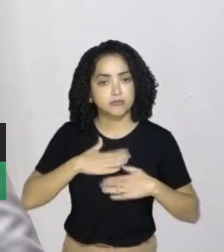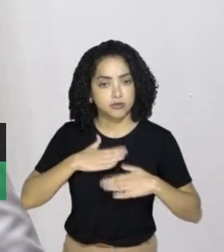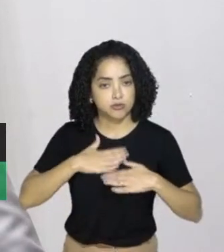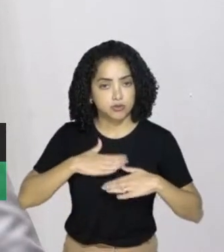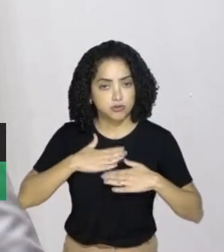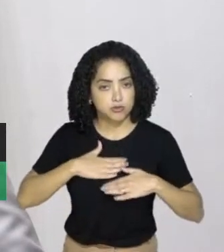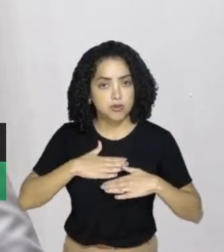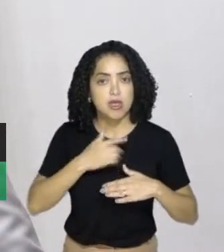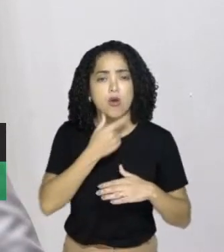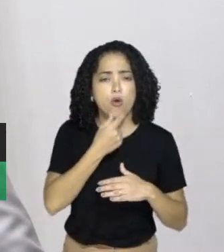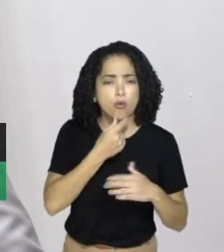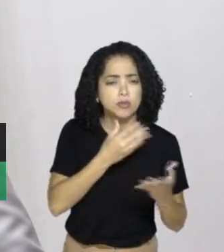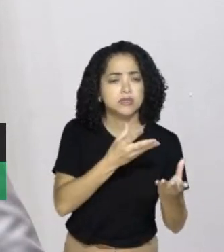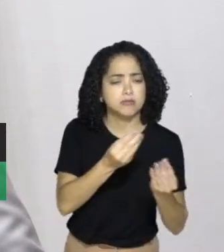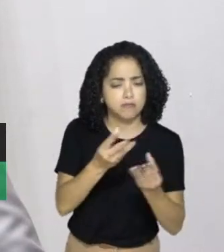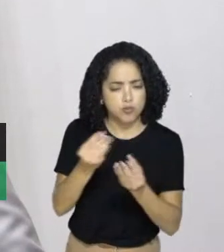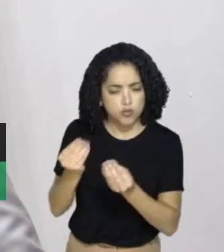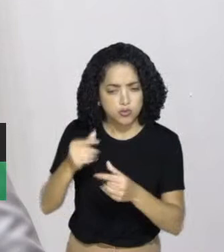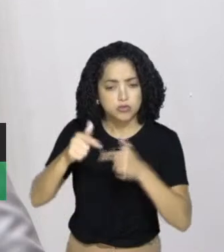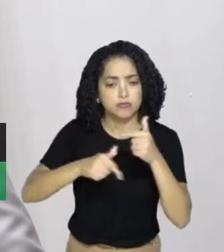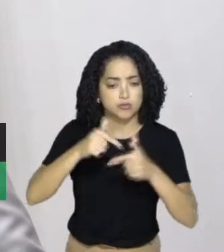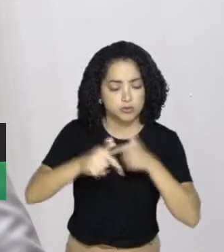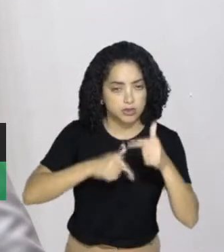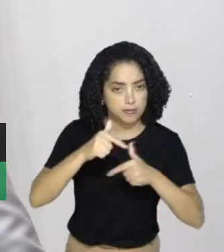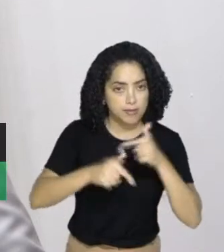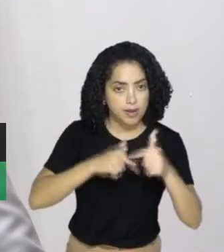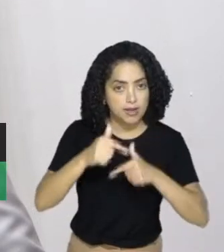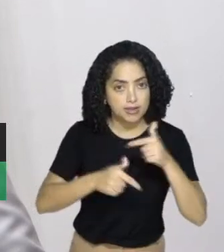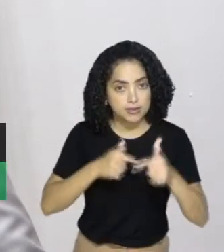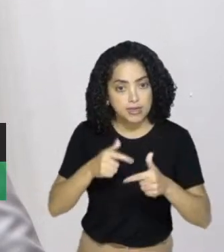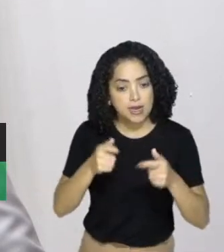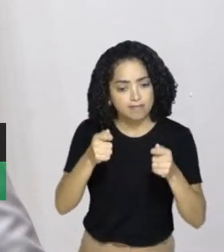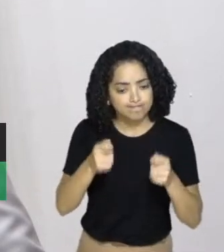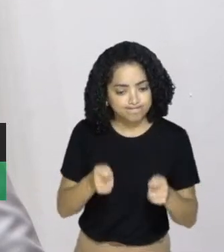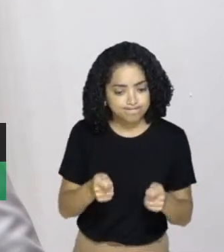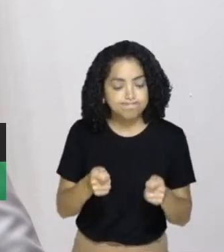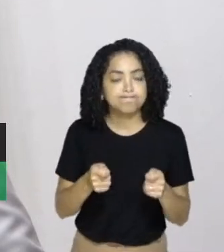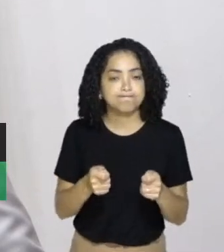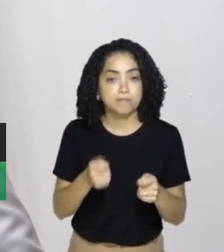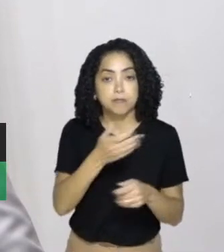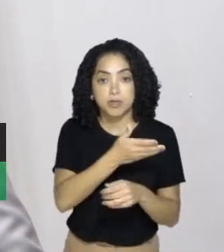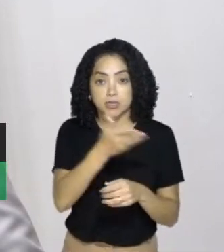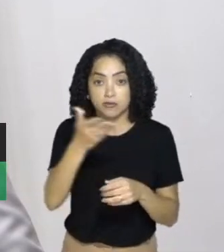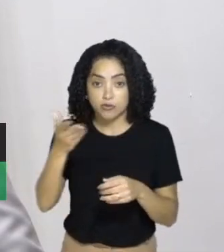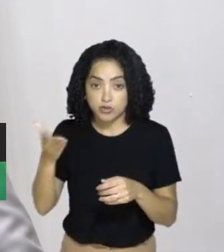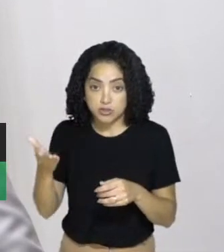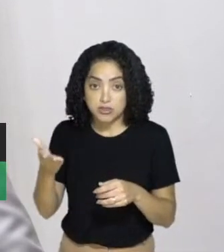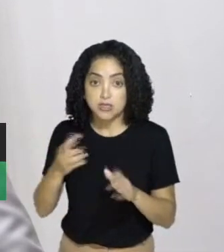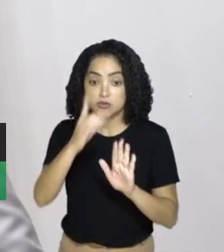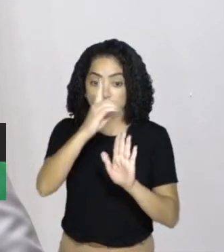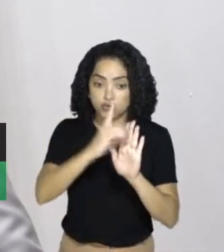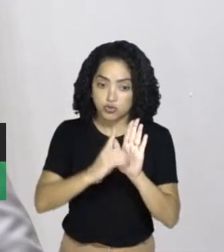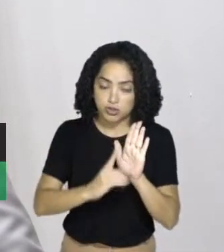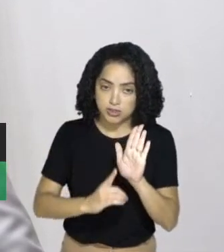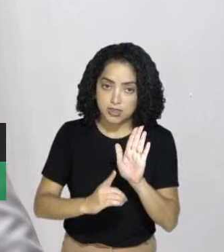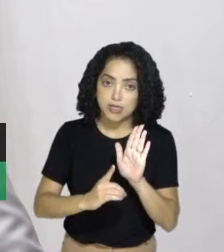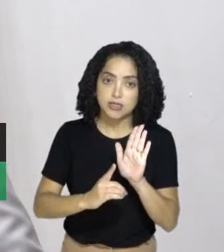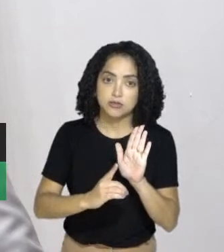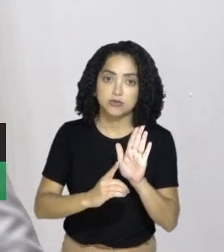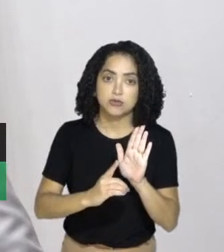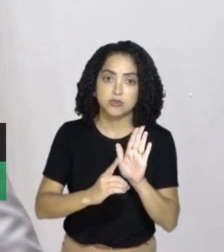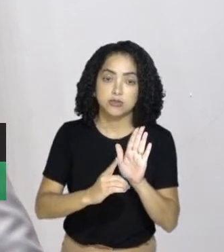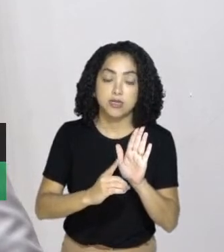muitos homens aí que vão trabalhar duramente para que vocês tenham os seus direitos atendidos nesse Estado.